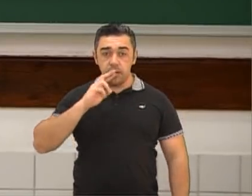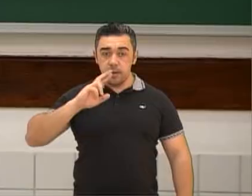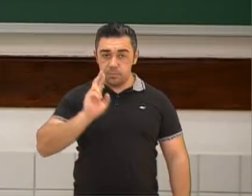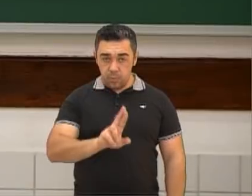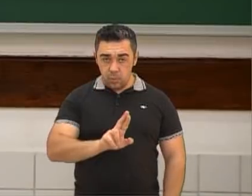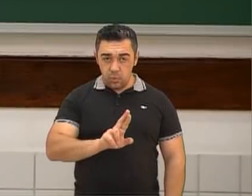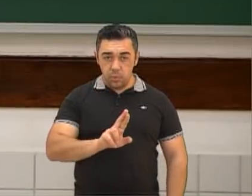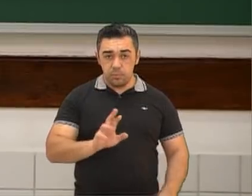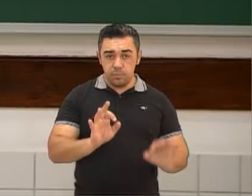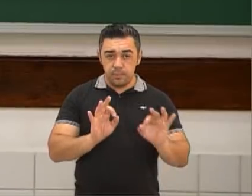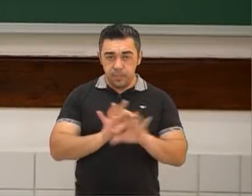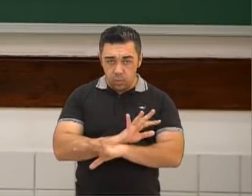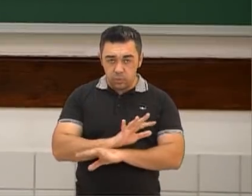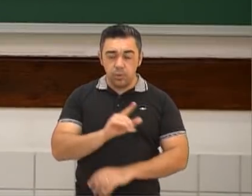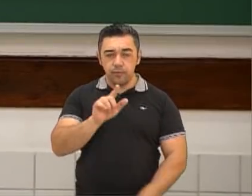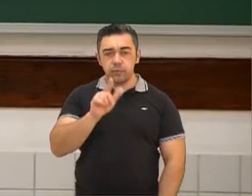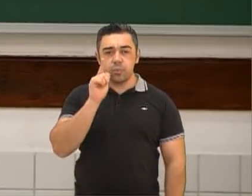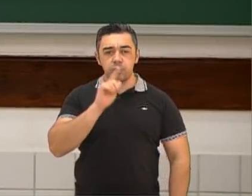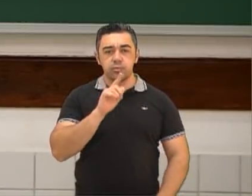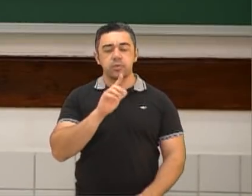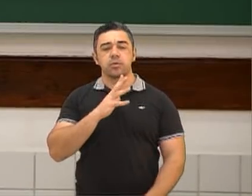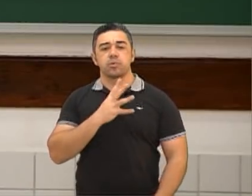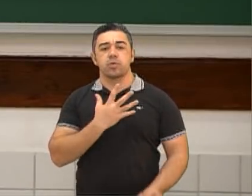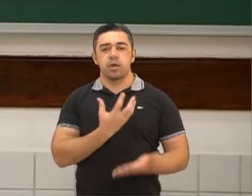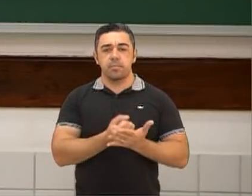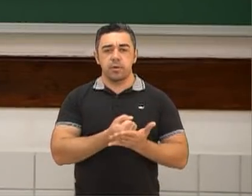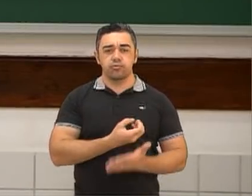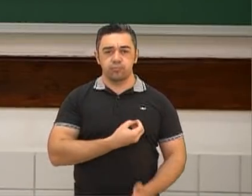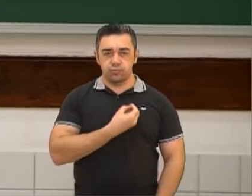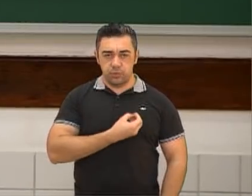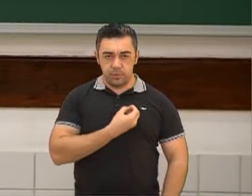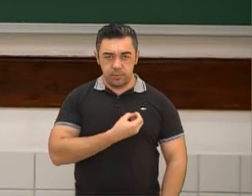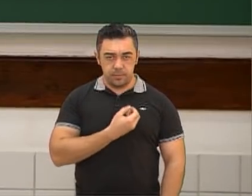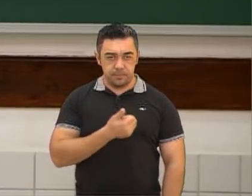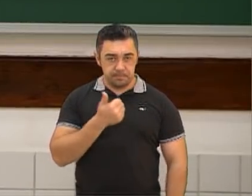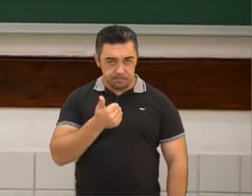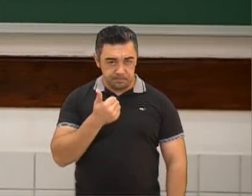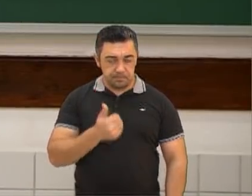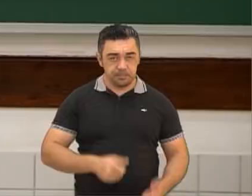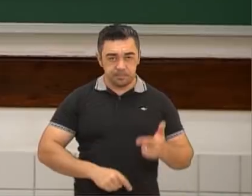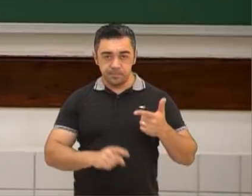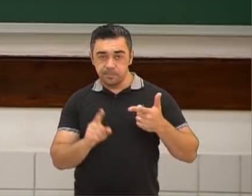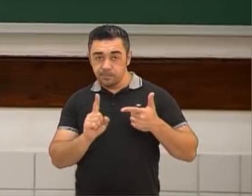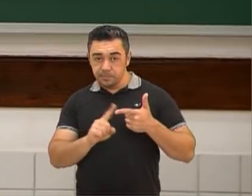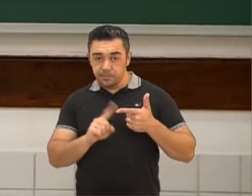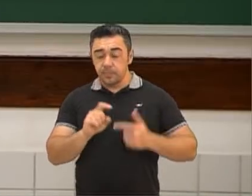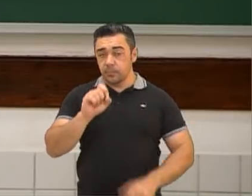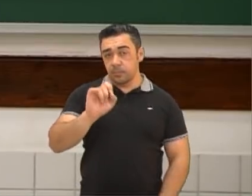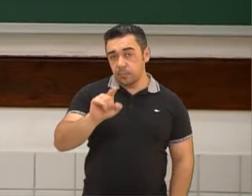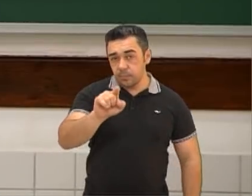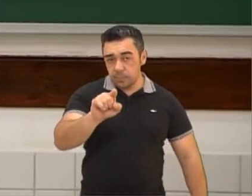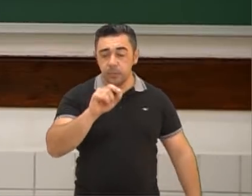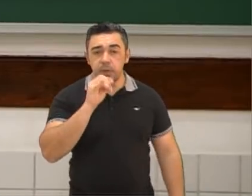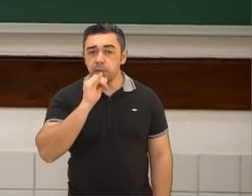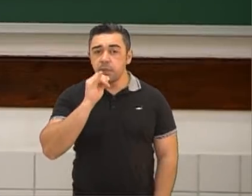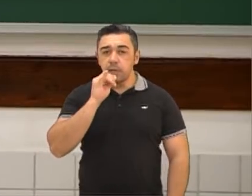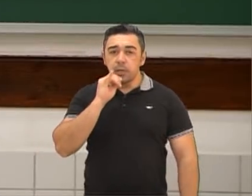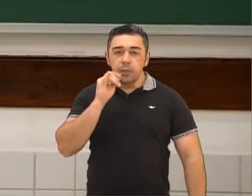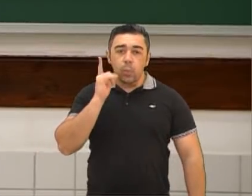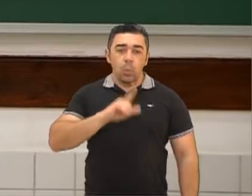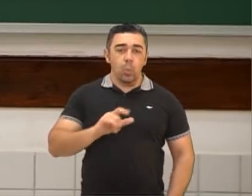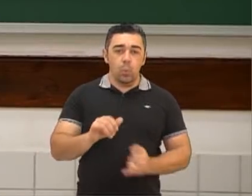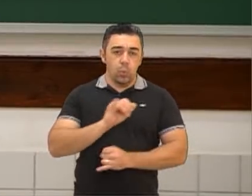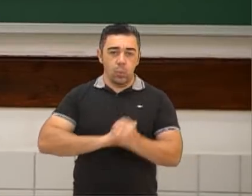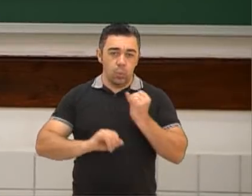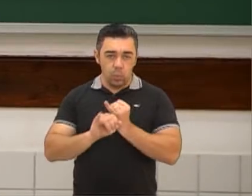essa atividade, que você vai garantir a sua frequência nessa aula, tá? E se por um acaso você não tem acesso à